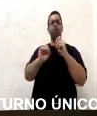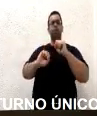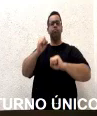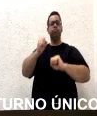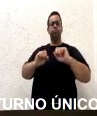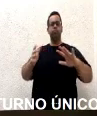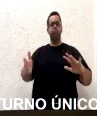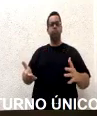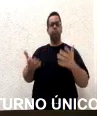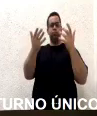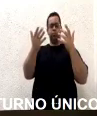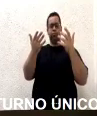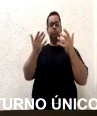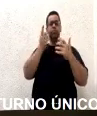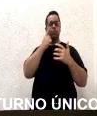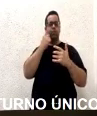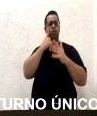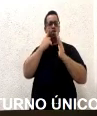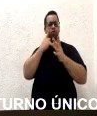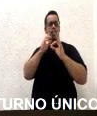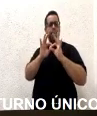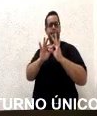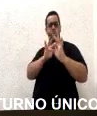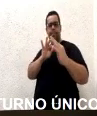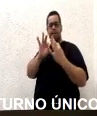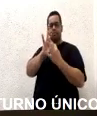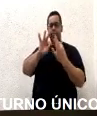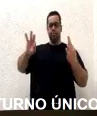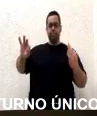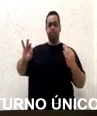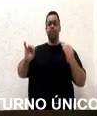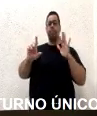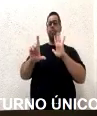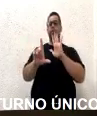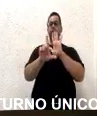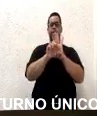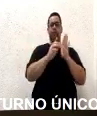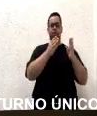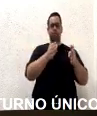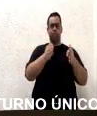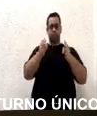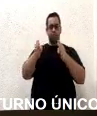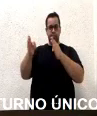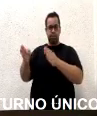regulamentar a metragem, os valores da metragem, regulamentar a área, não é, vereador? Se puder me ajudar aí.